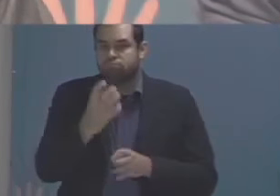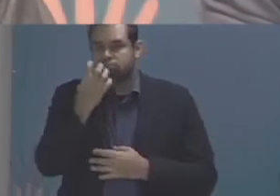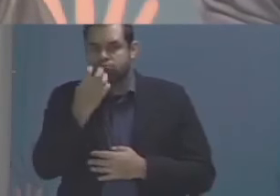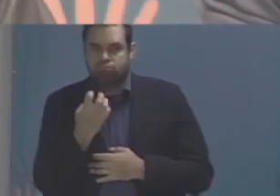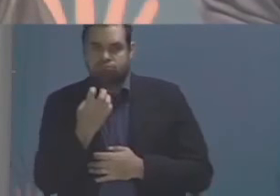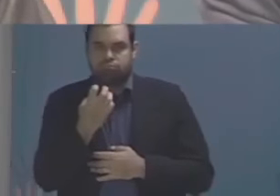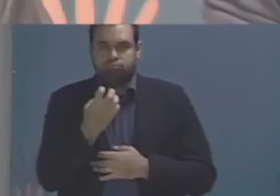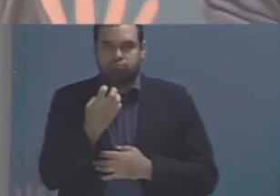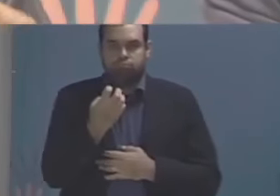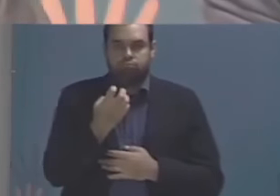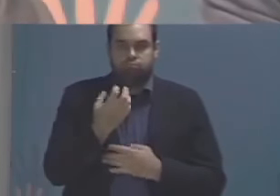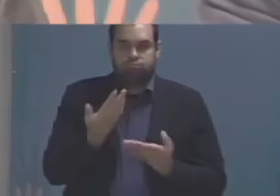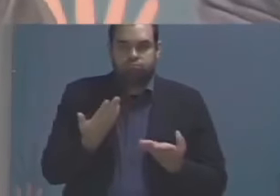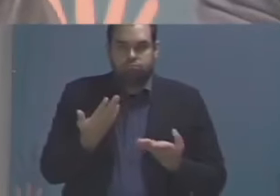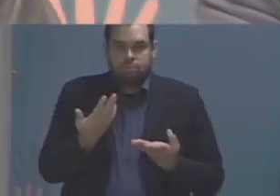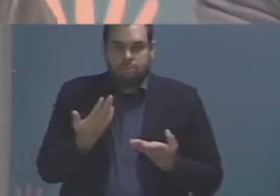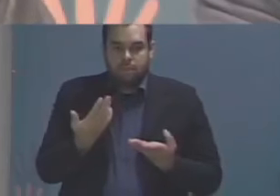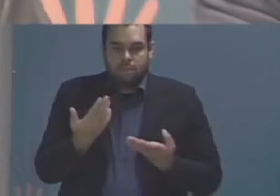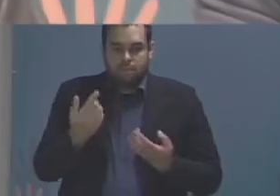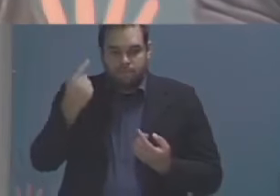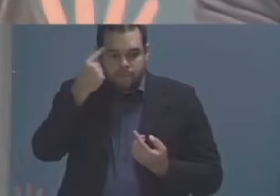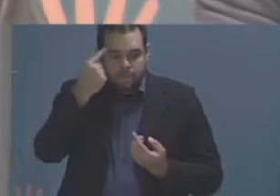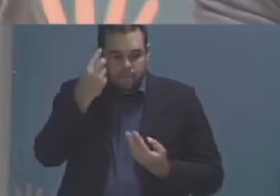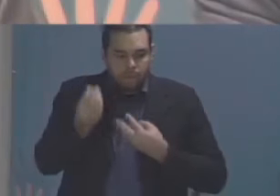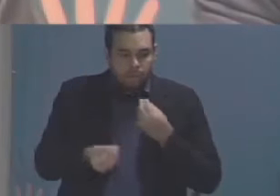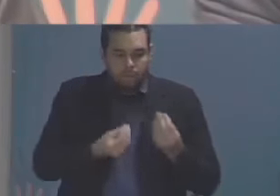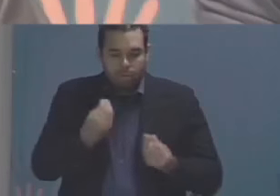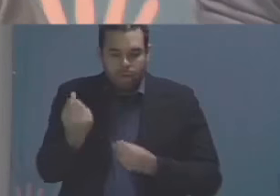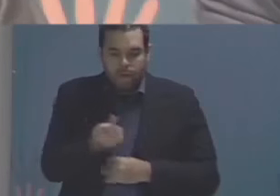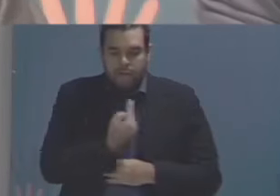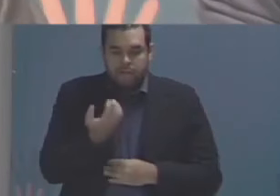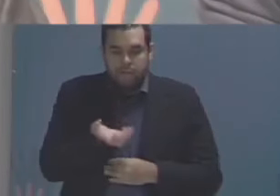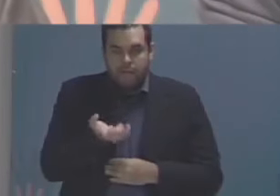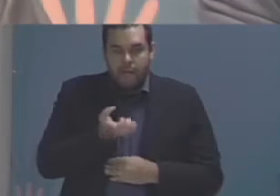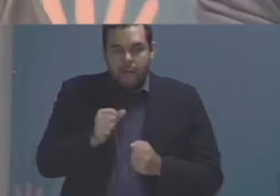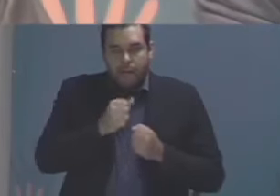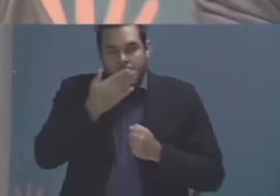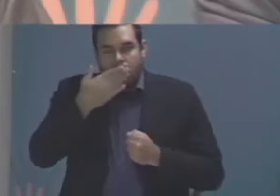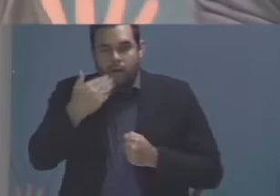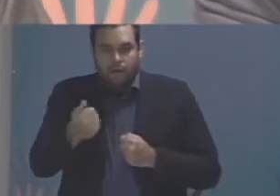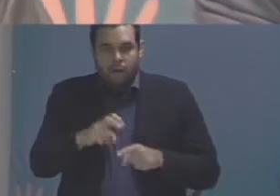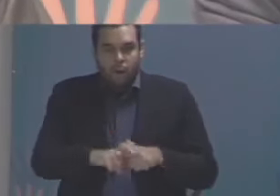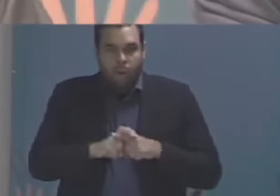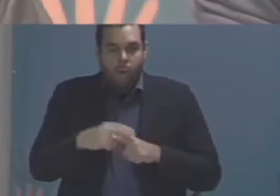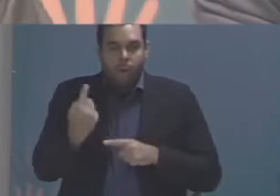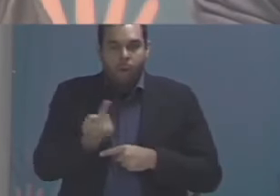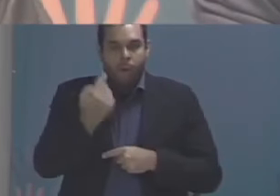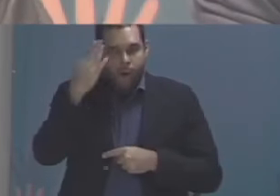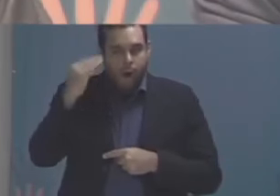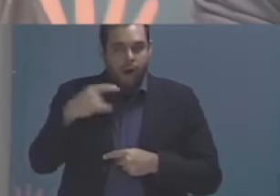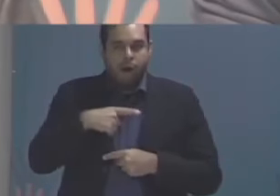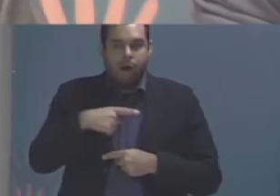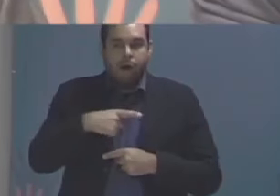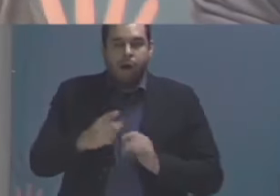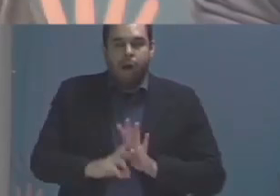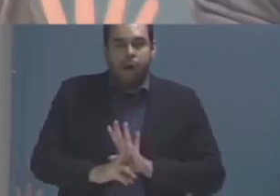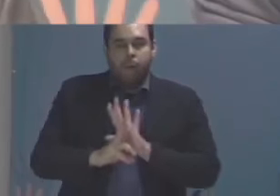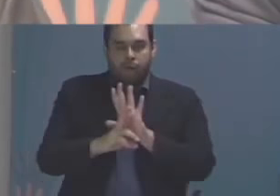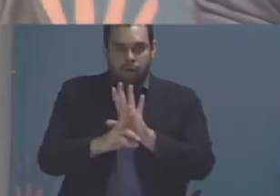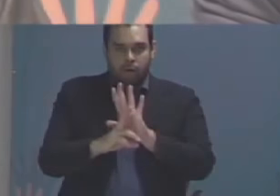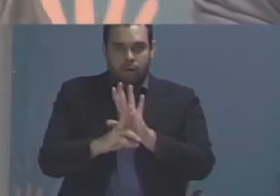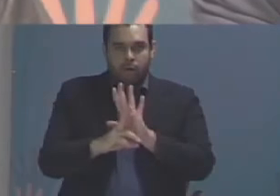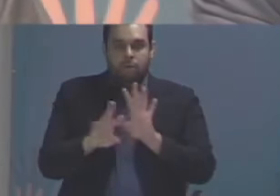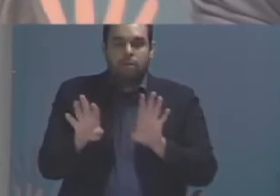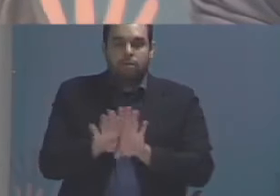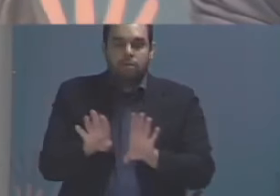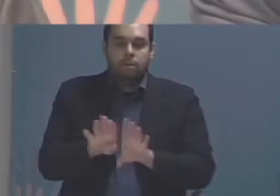uma que mais nos atinge no sentido daquilo que nós queremos implementar. Sabemos que nós somos representantes